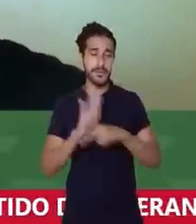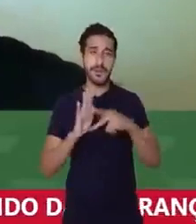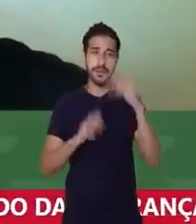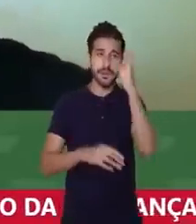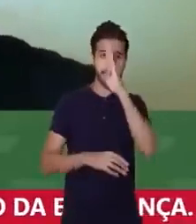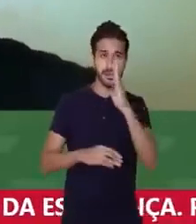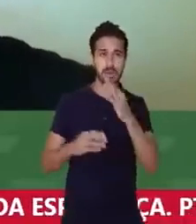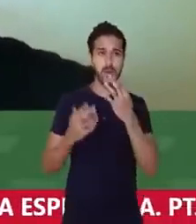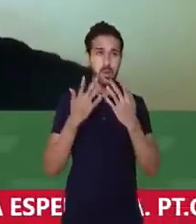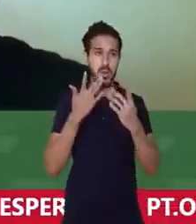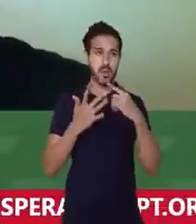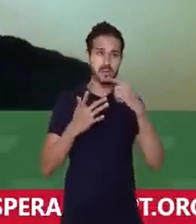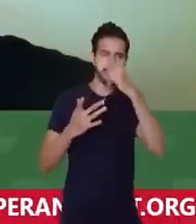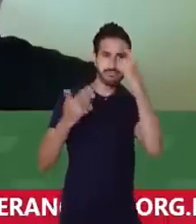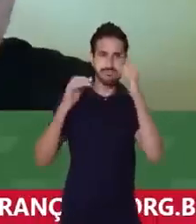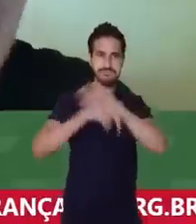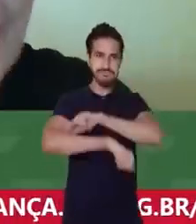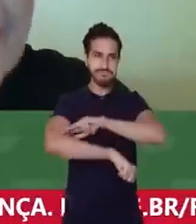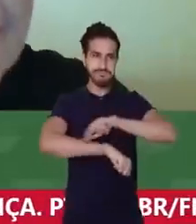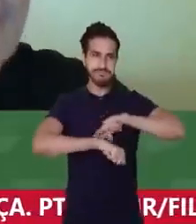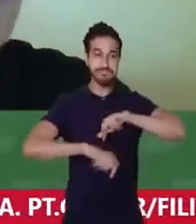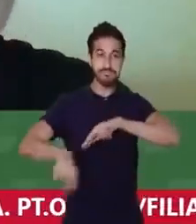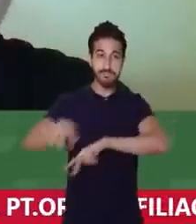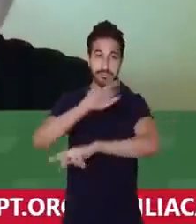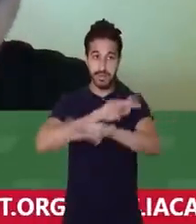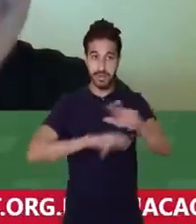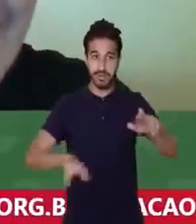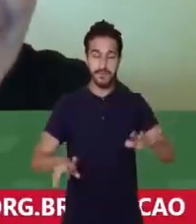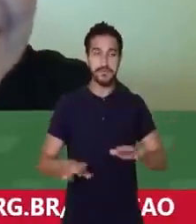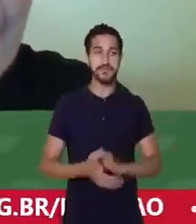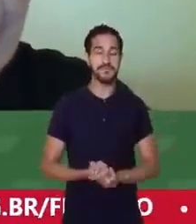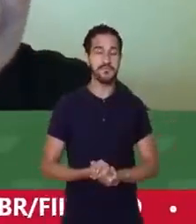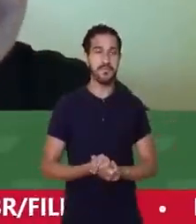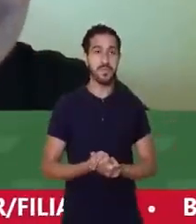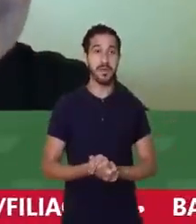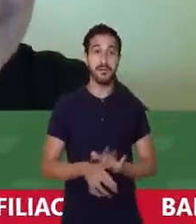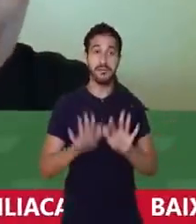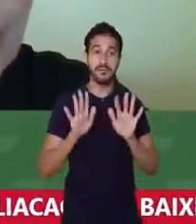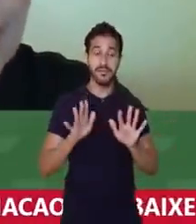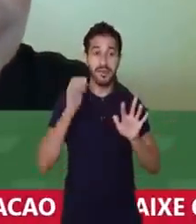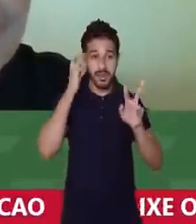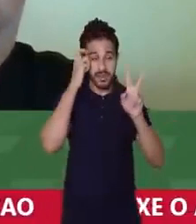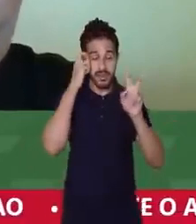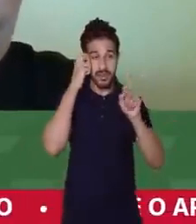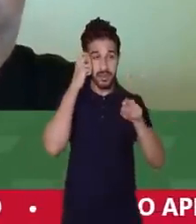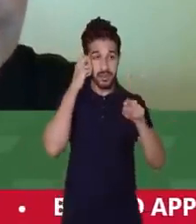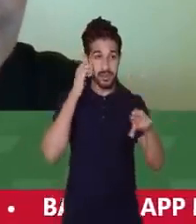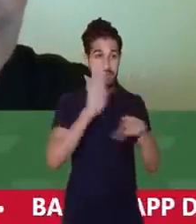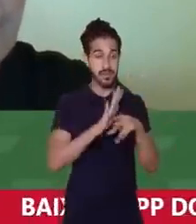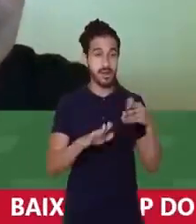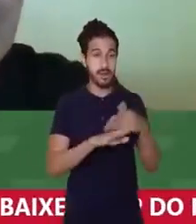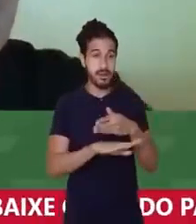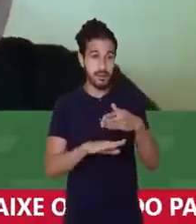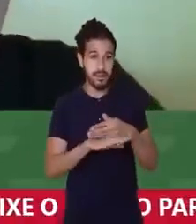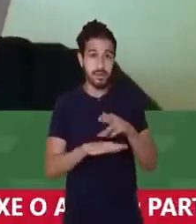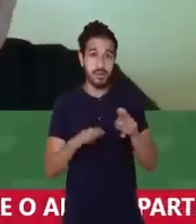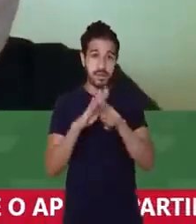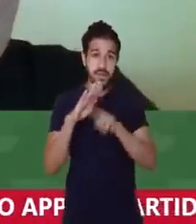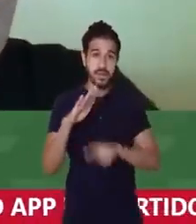com as nossas cores de pele. Mas essa questão de acesso à